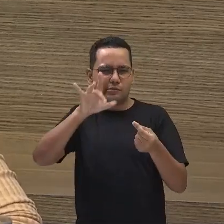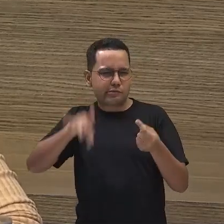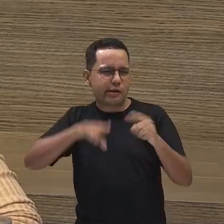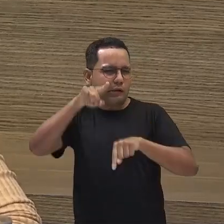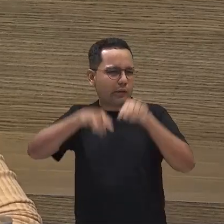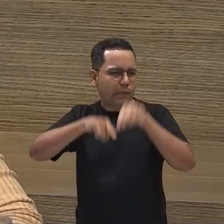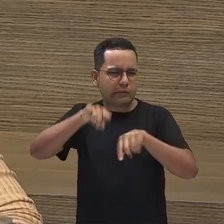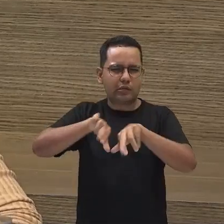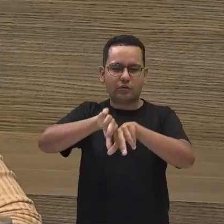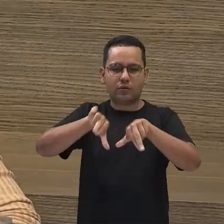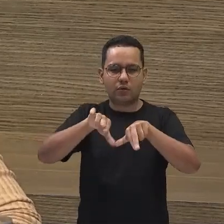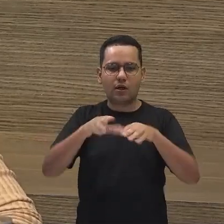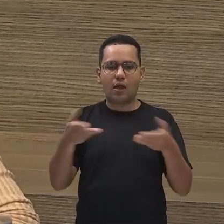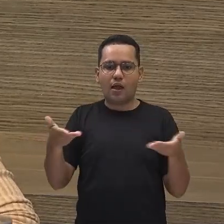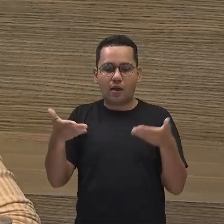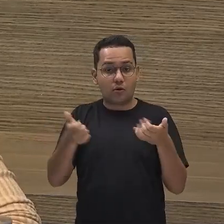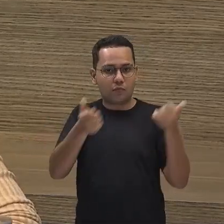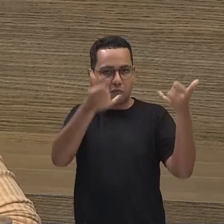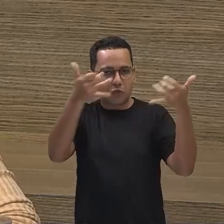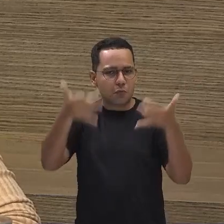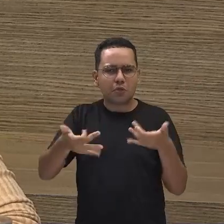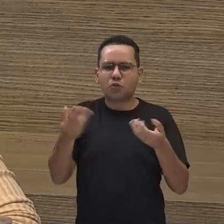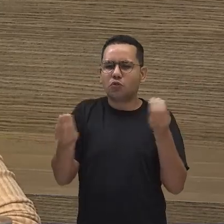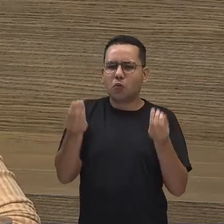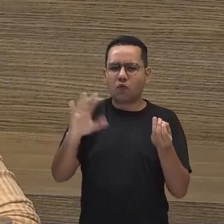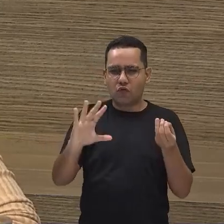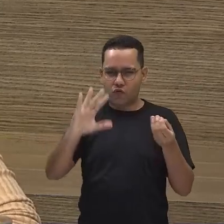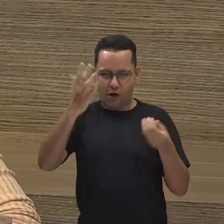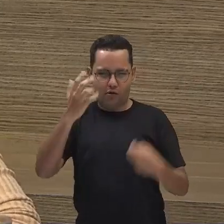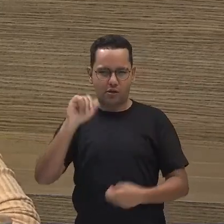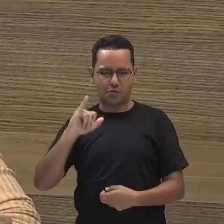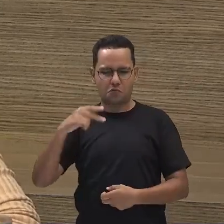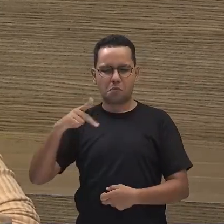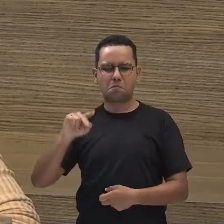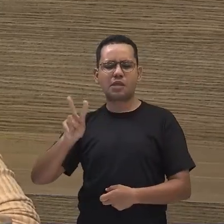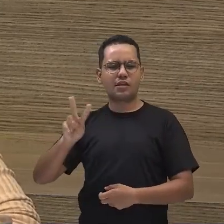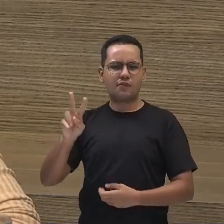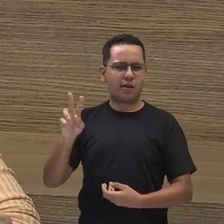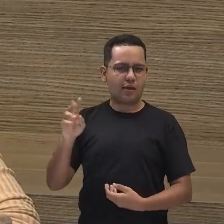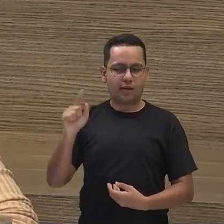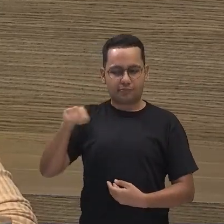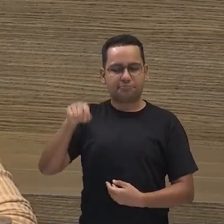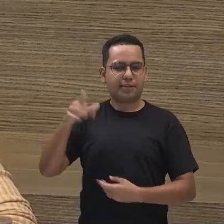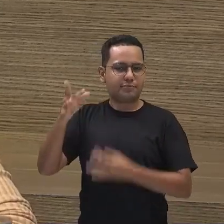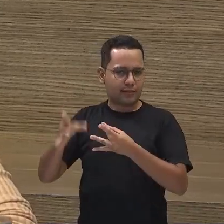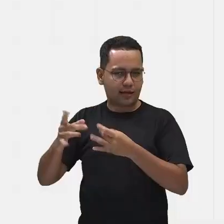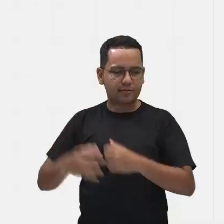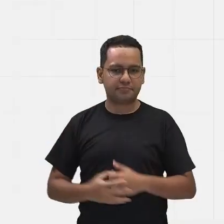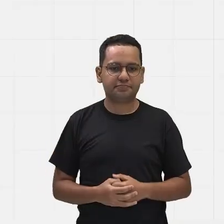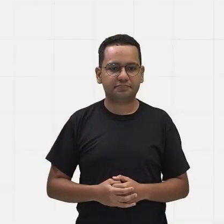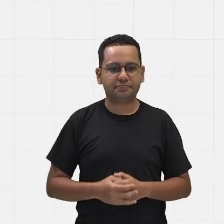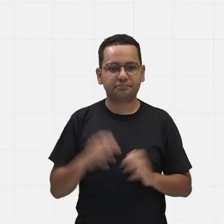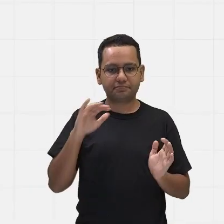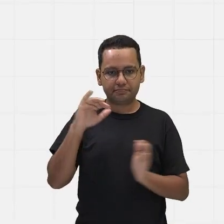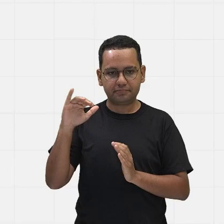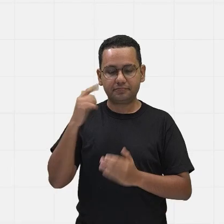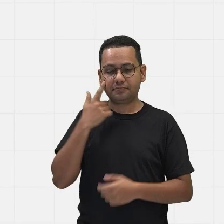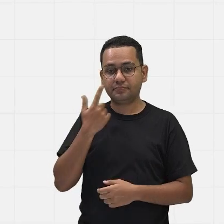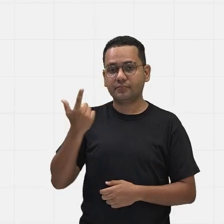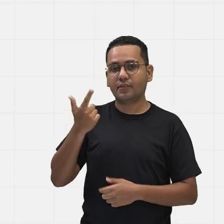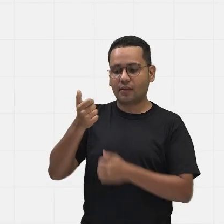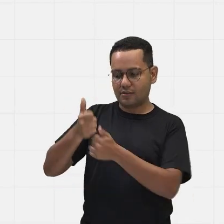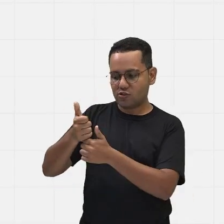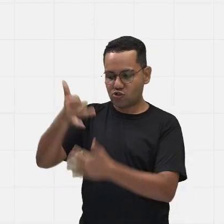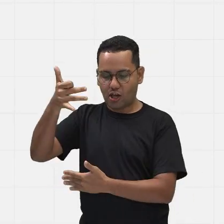da funcionalidade da plataforma, do IPTV. Eu vou iniciar com vocês aí com o chat, o uso do chat no